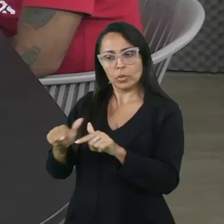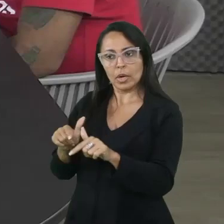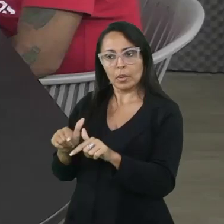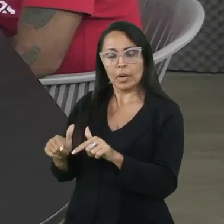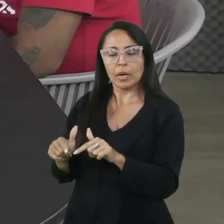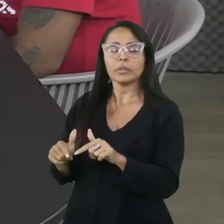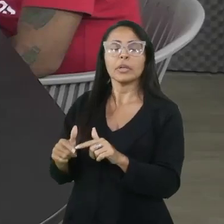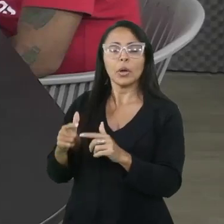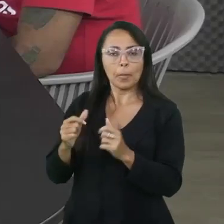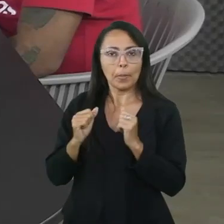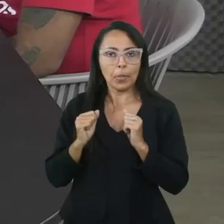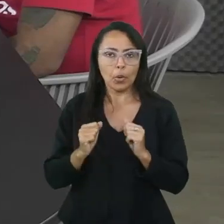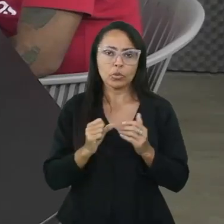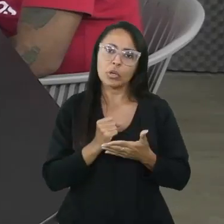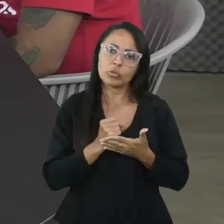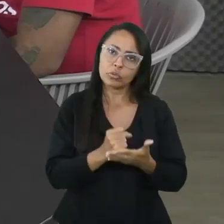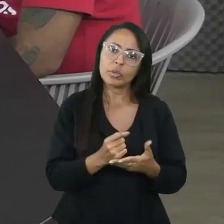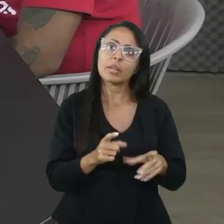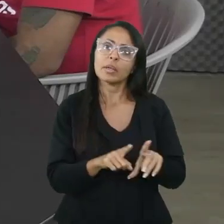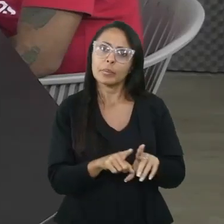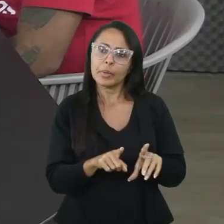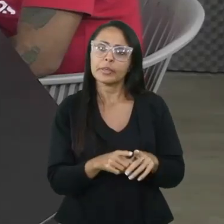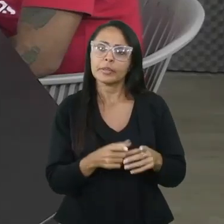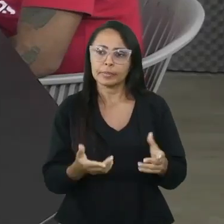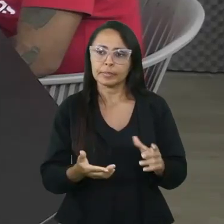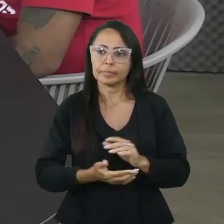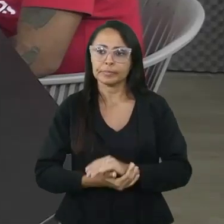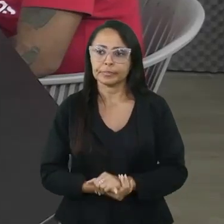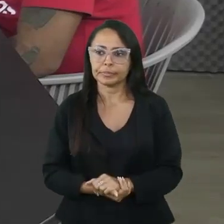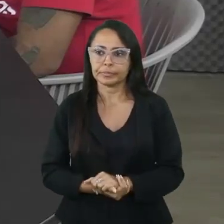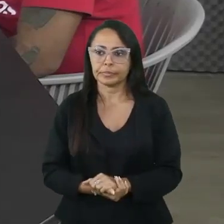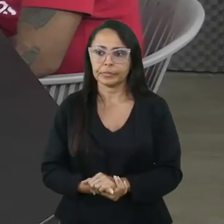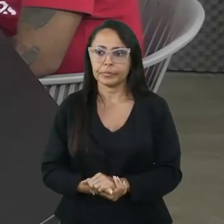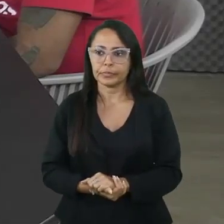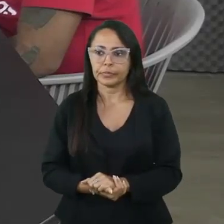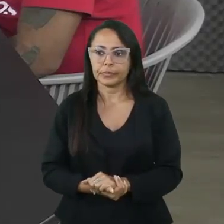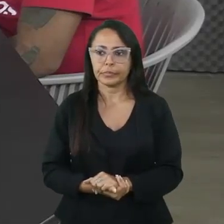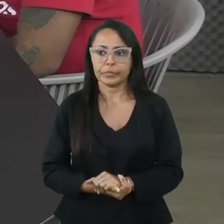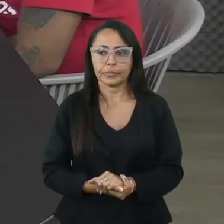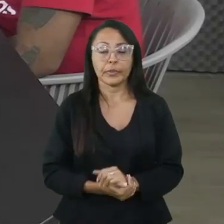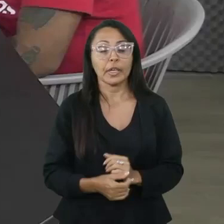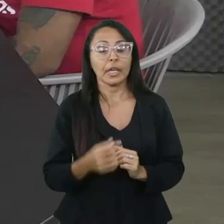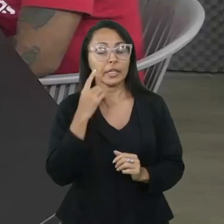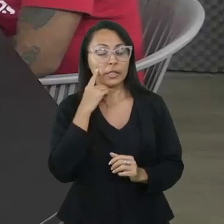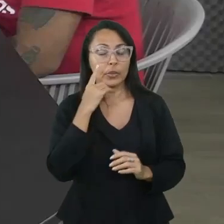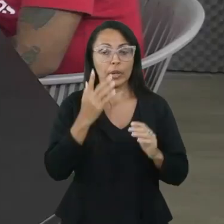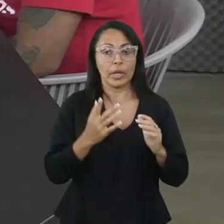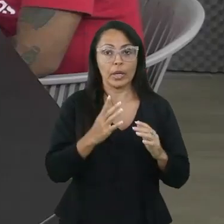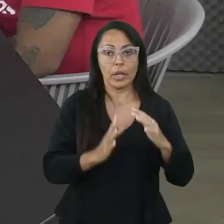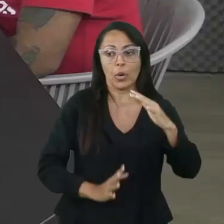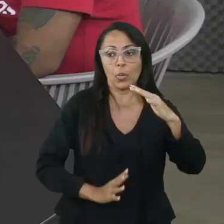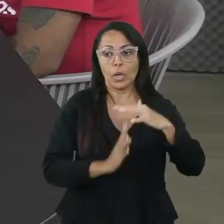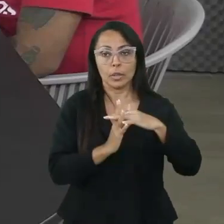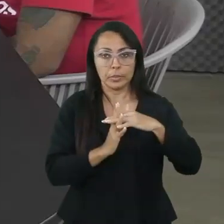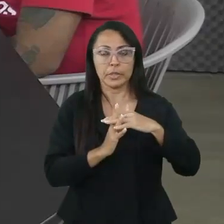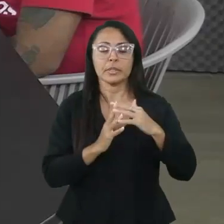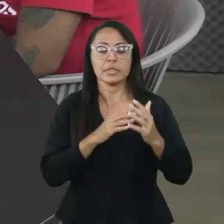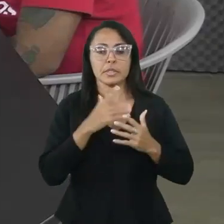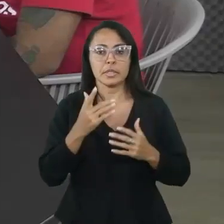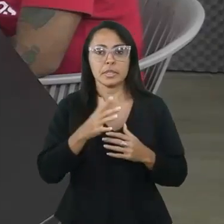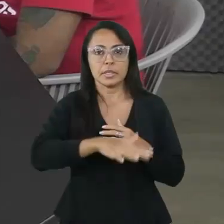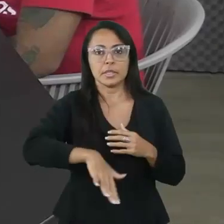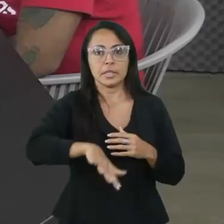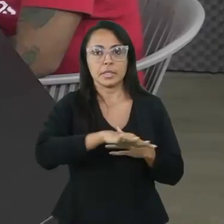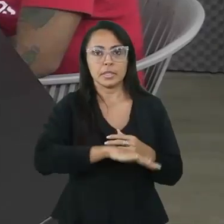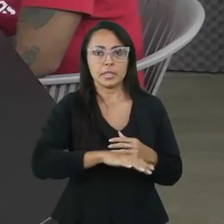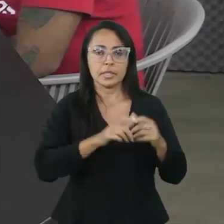ajudar aquela comunidade também, mas para mim isso aí é o up, né? O plus, né? Acho que dentro da escola